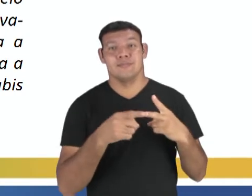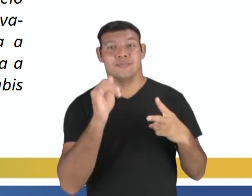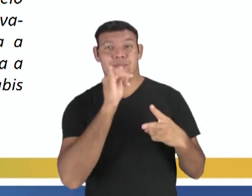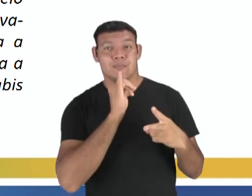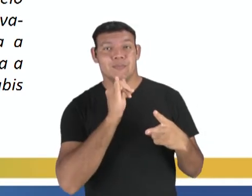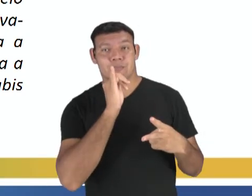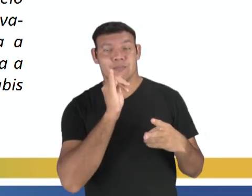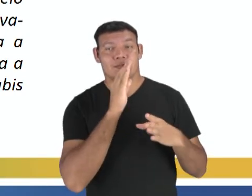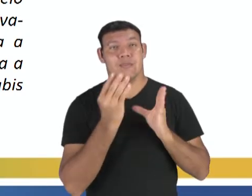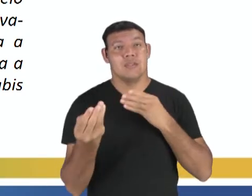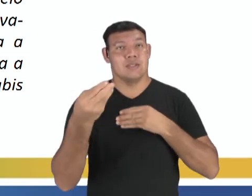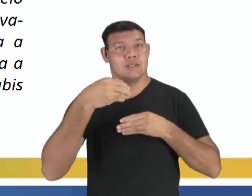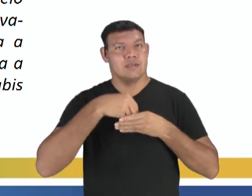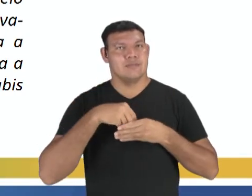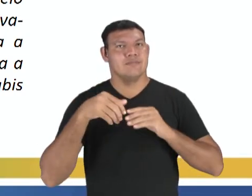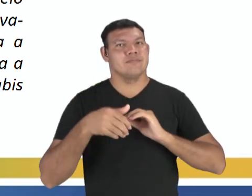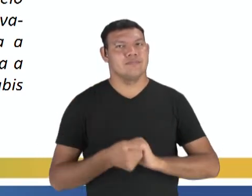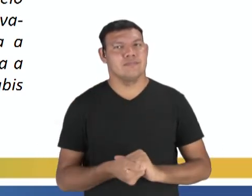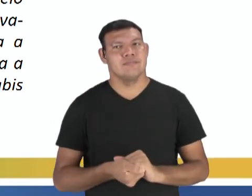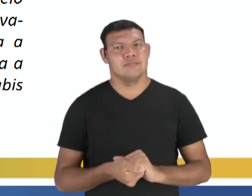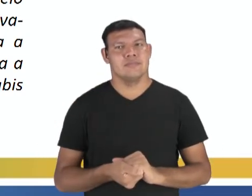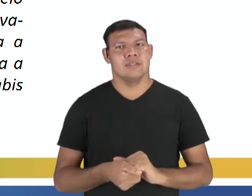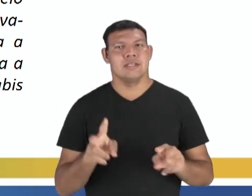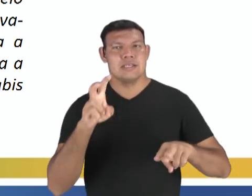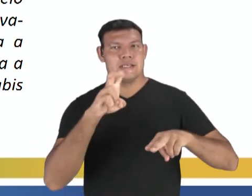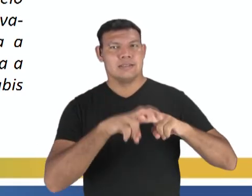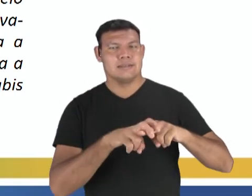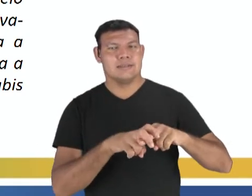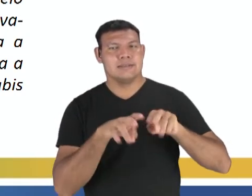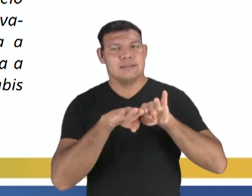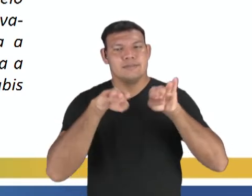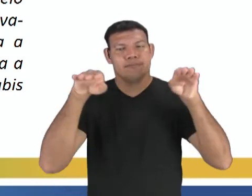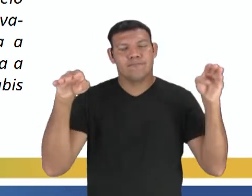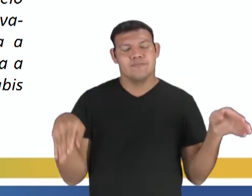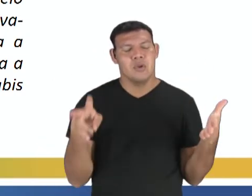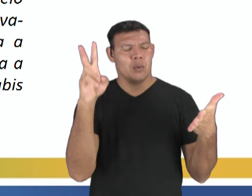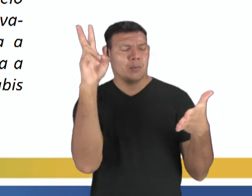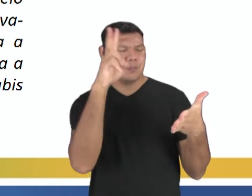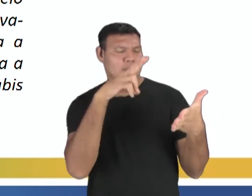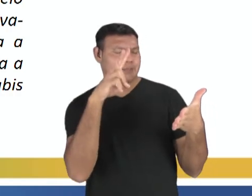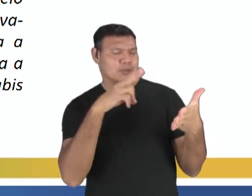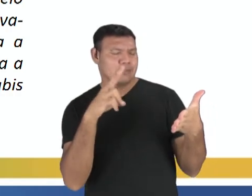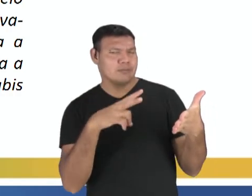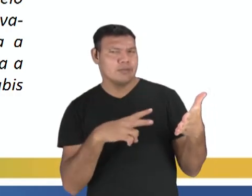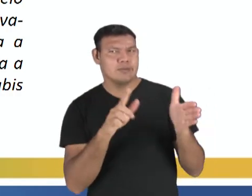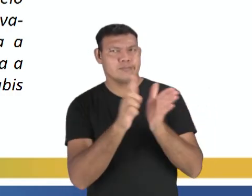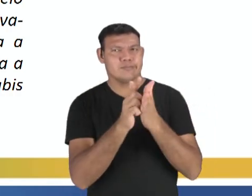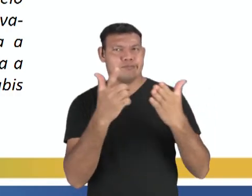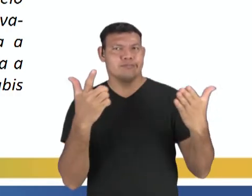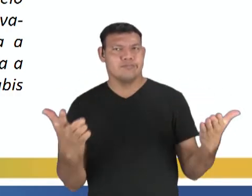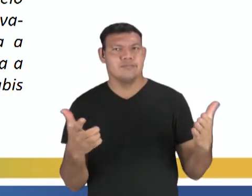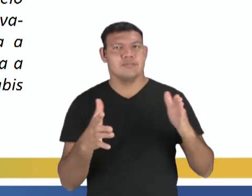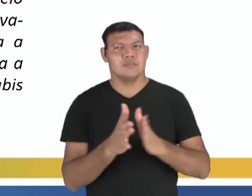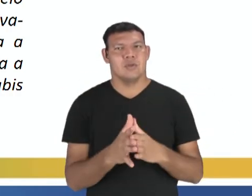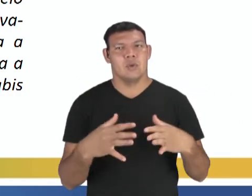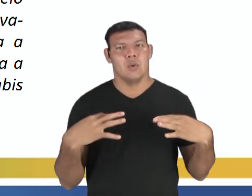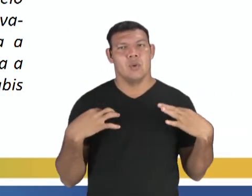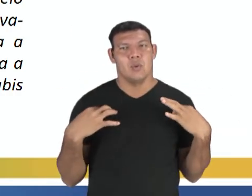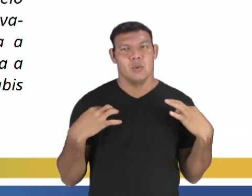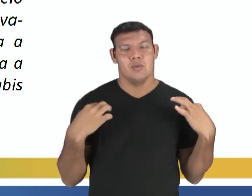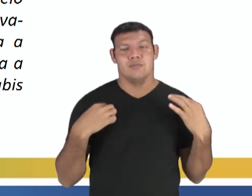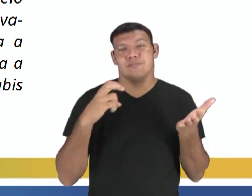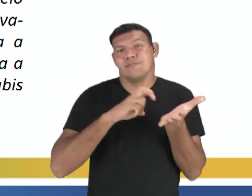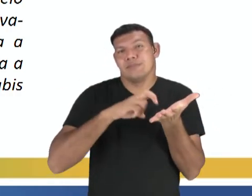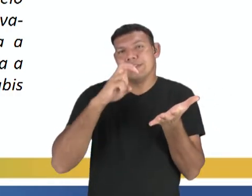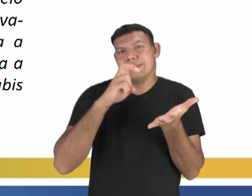temos a descrição subjetiva. Ficara sentada à mesa a ler o diário de notícias, no seu roupão de